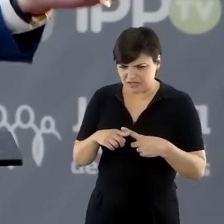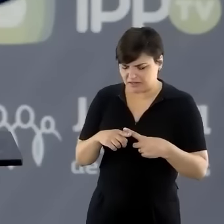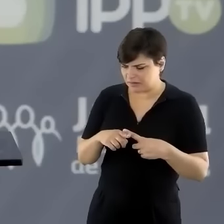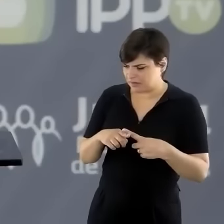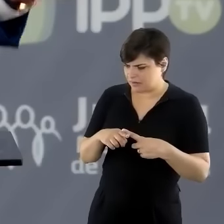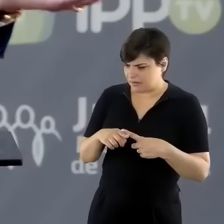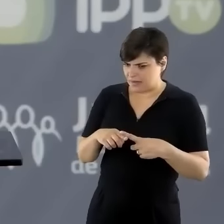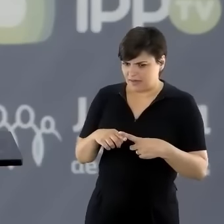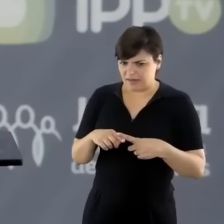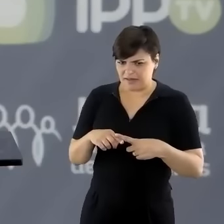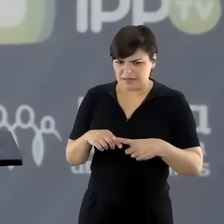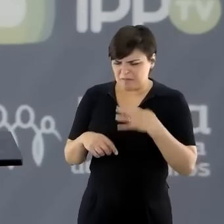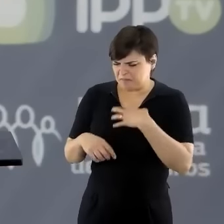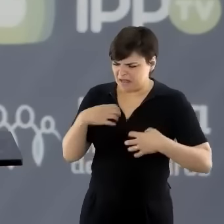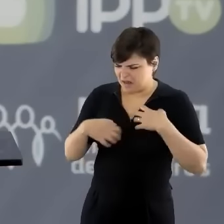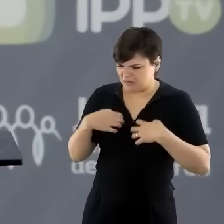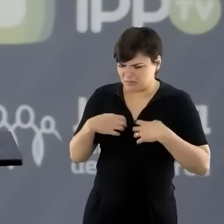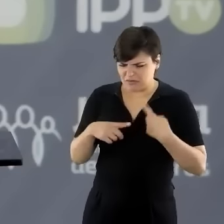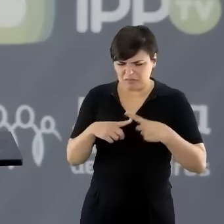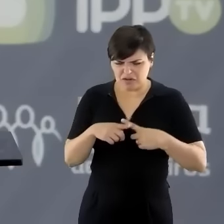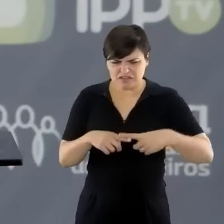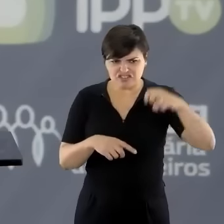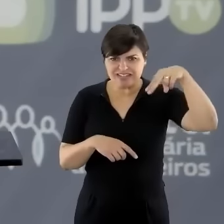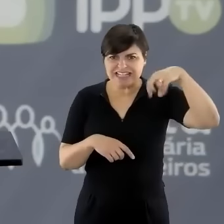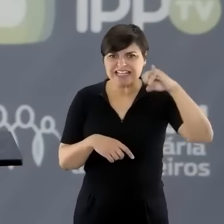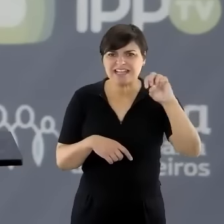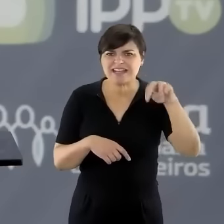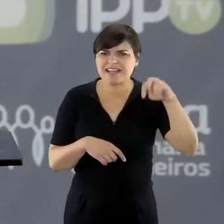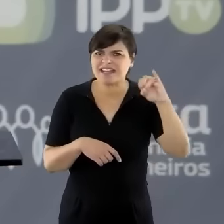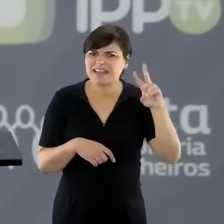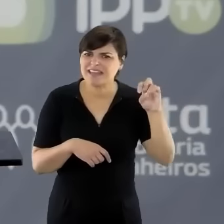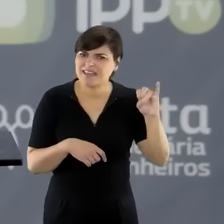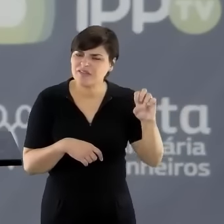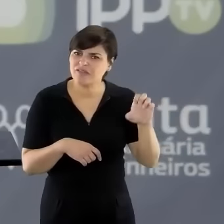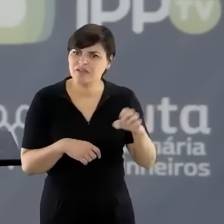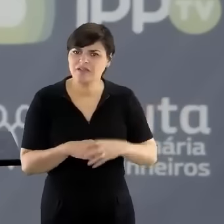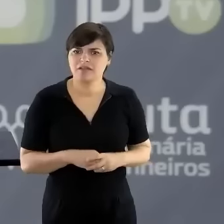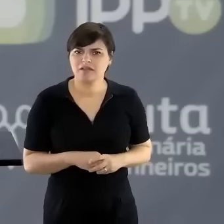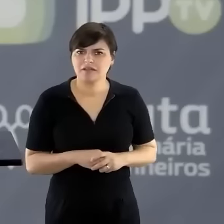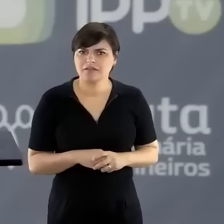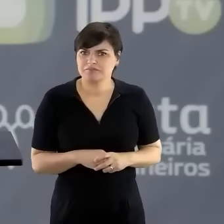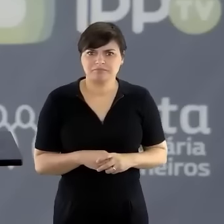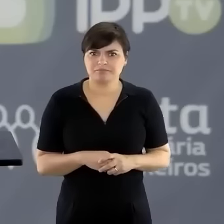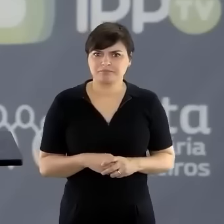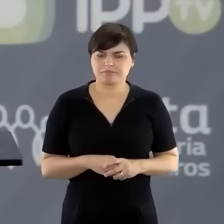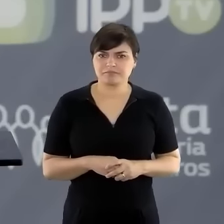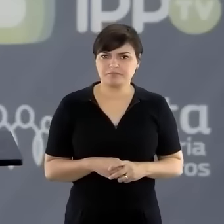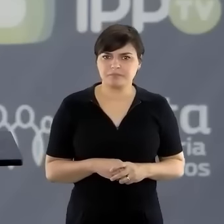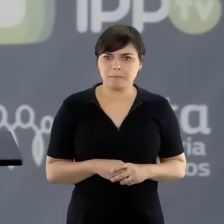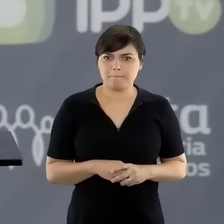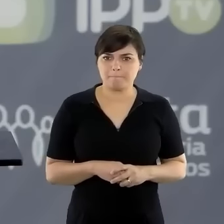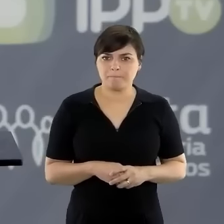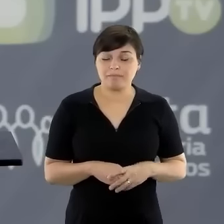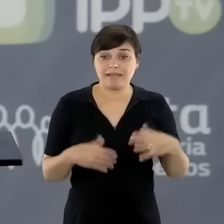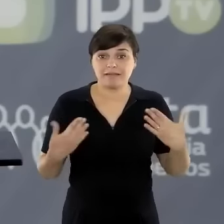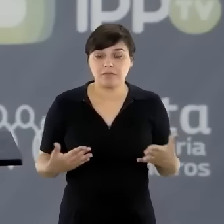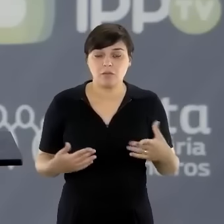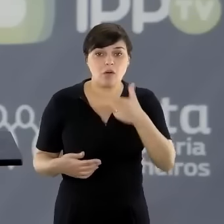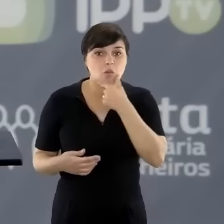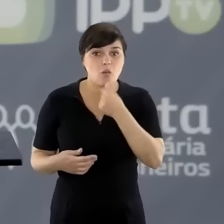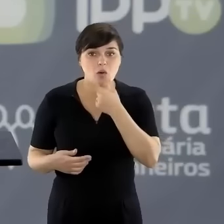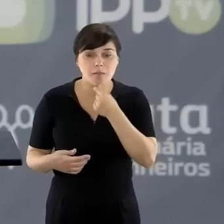discernir entre a mão direita e a mão esquerda tantos animais então é sobre isso que vamos tratar um homem